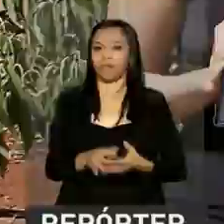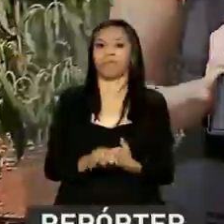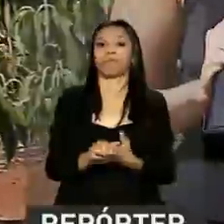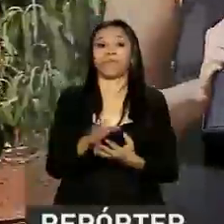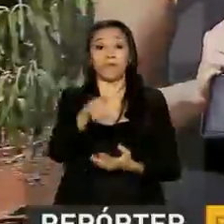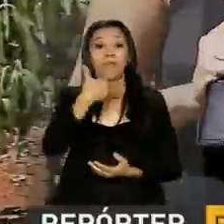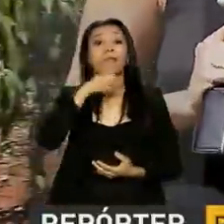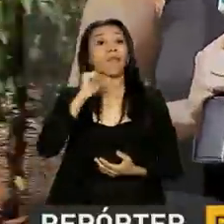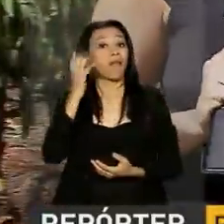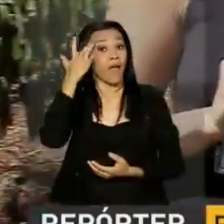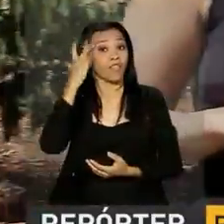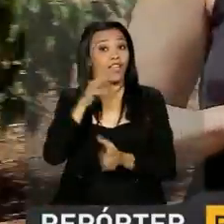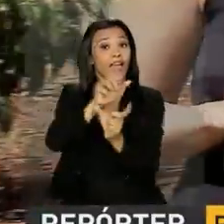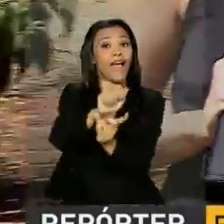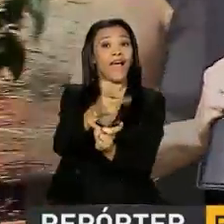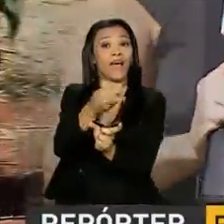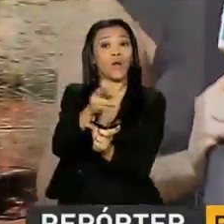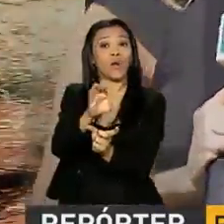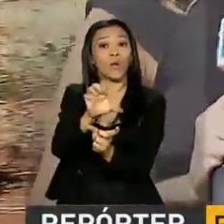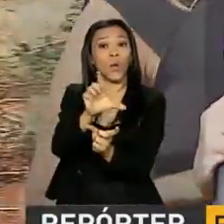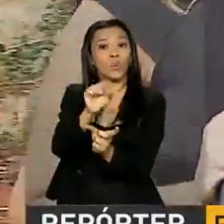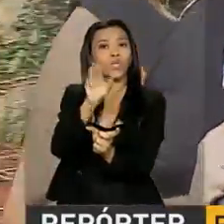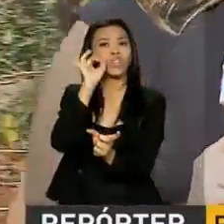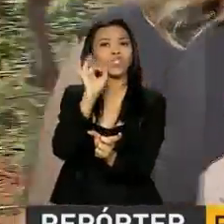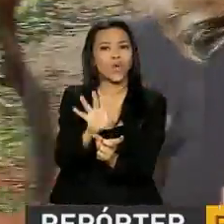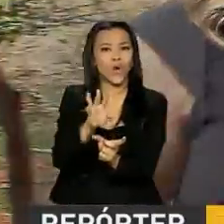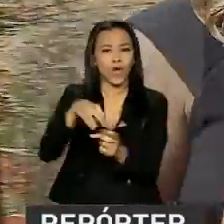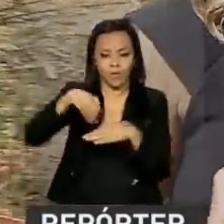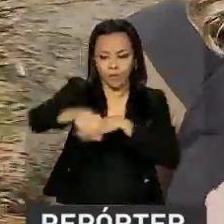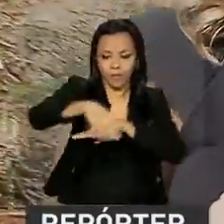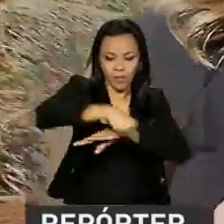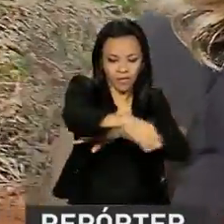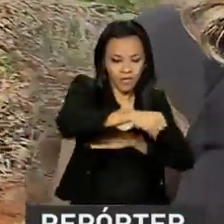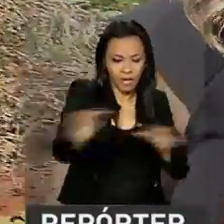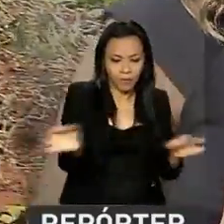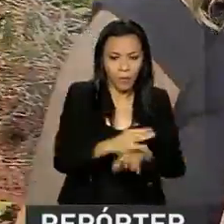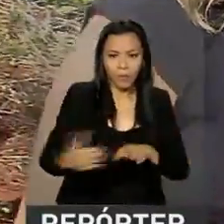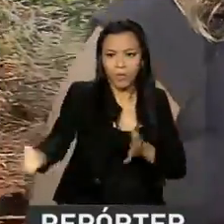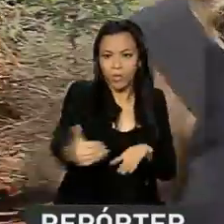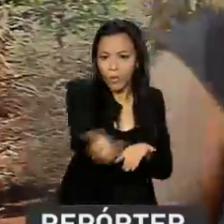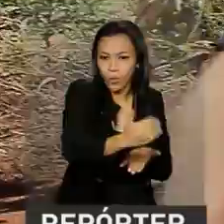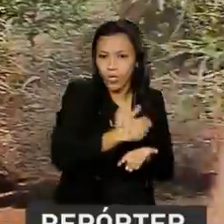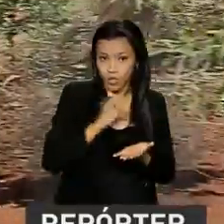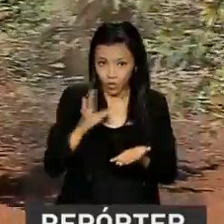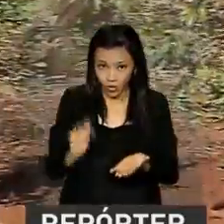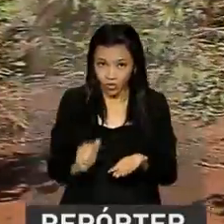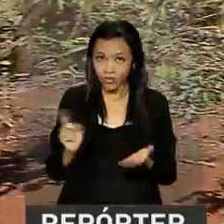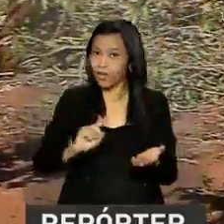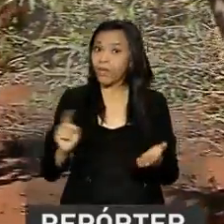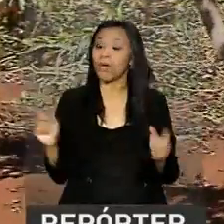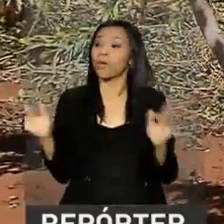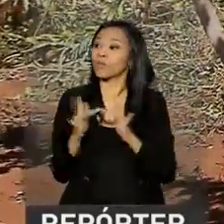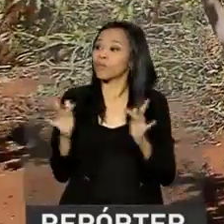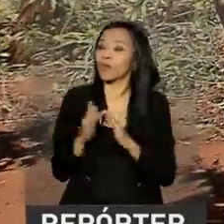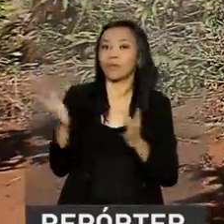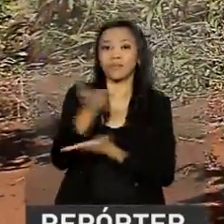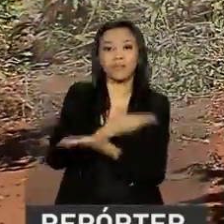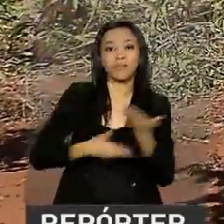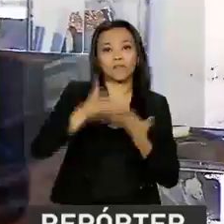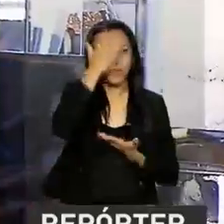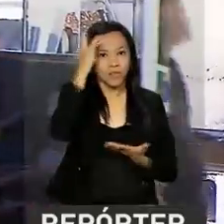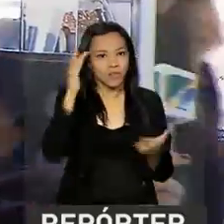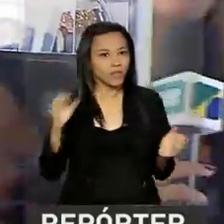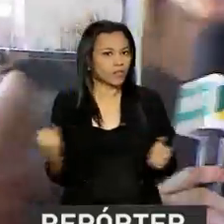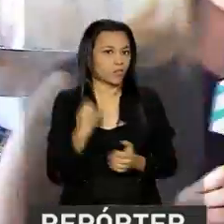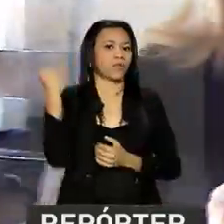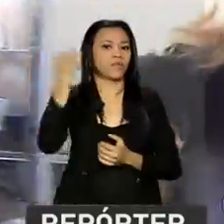acha que a agroecologia só plantar e colher está muito enganado a divisão de tarefa e a interação das pessoas são essenciais